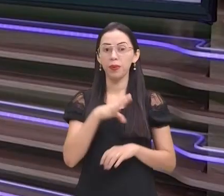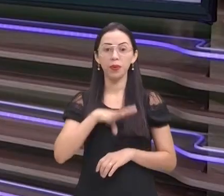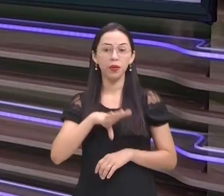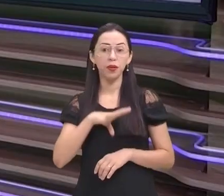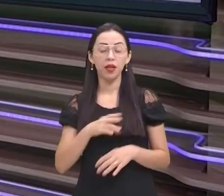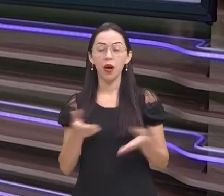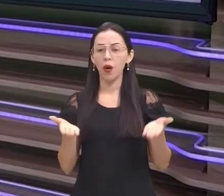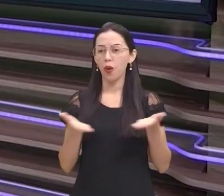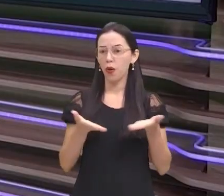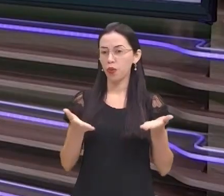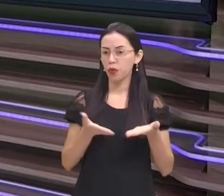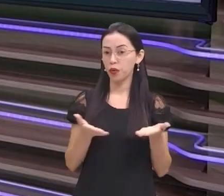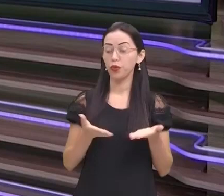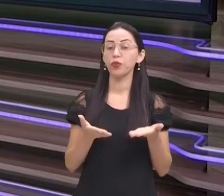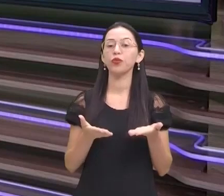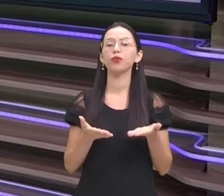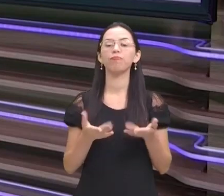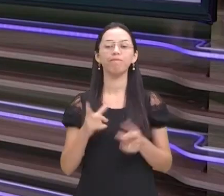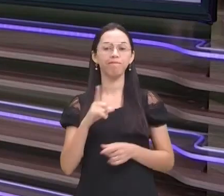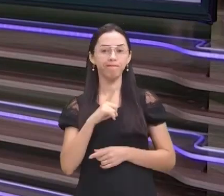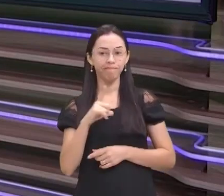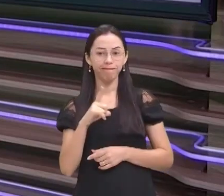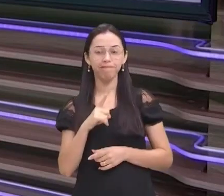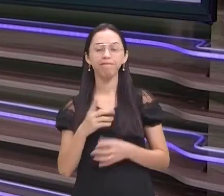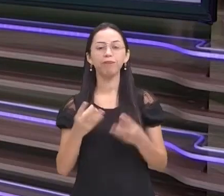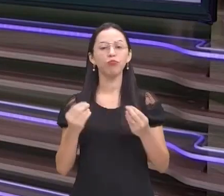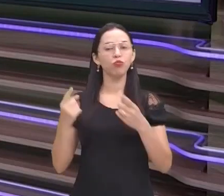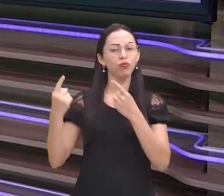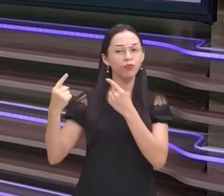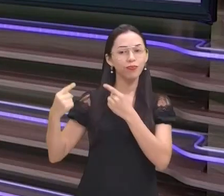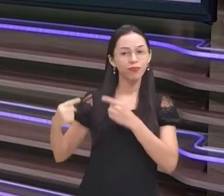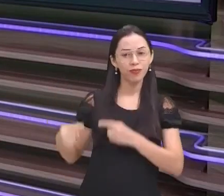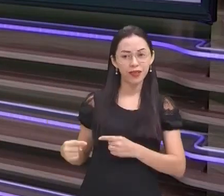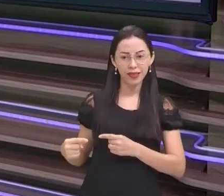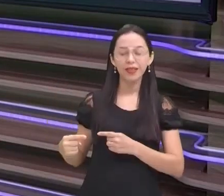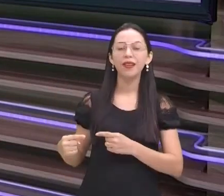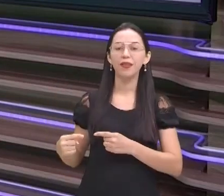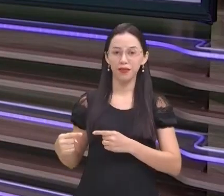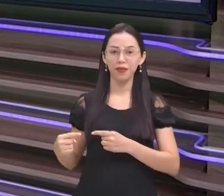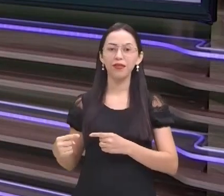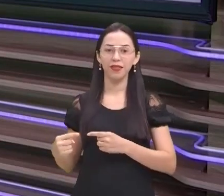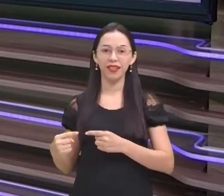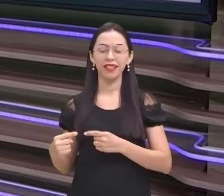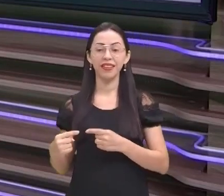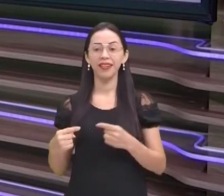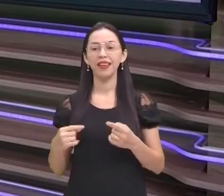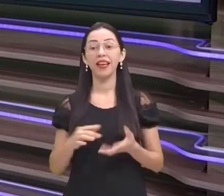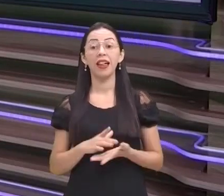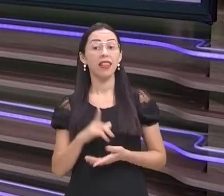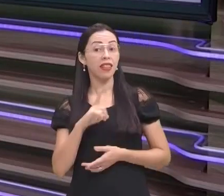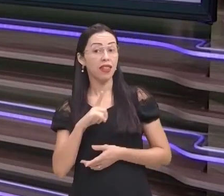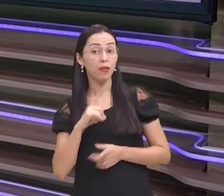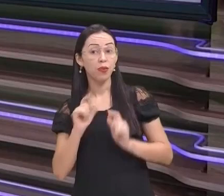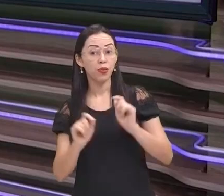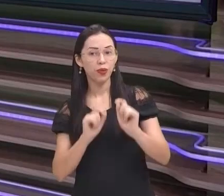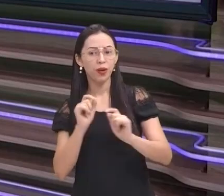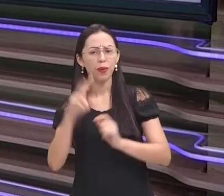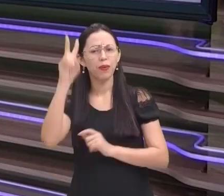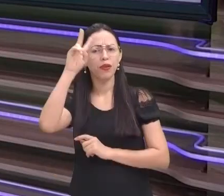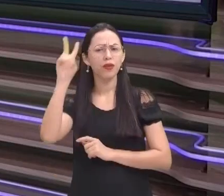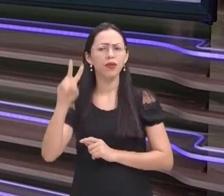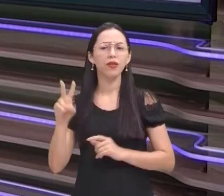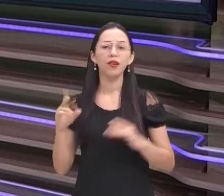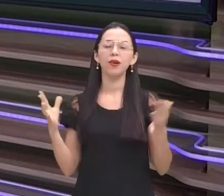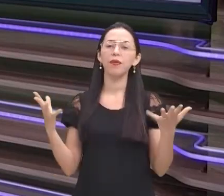crianças, nós temos muitos desafios e uma aventura muito incrível, que é uma viagem à Amazônia que